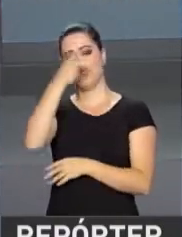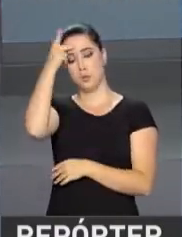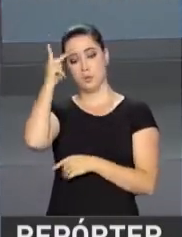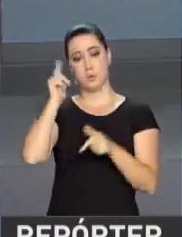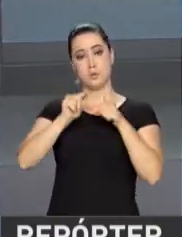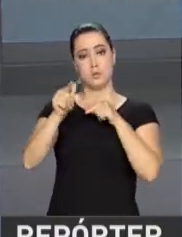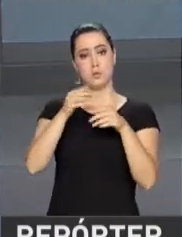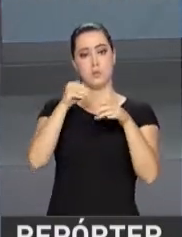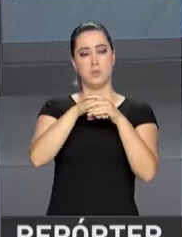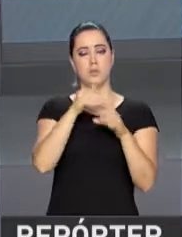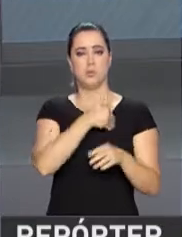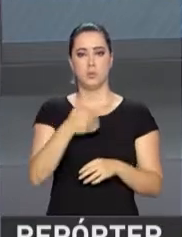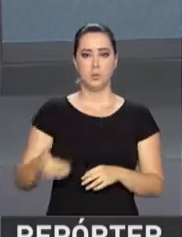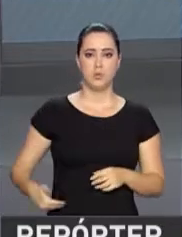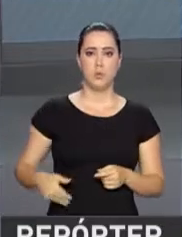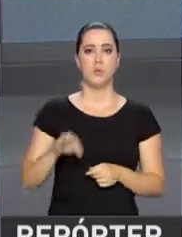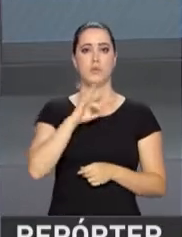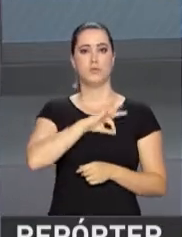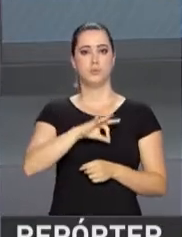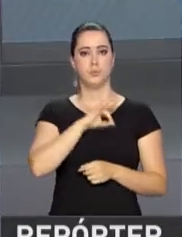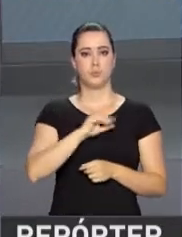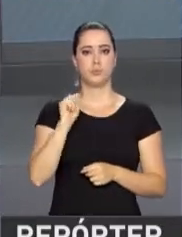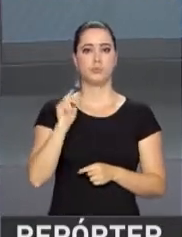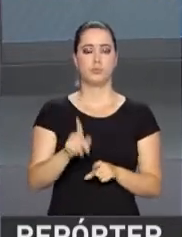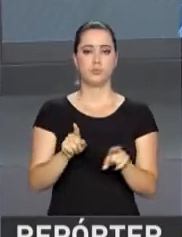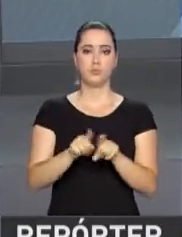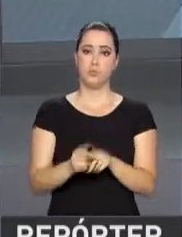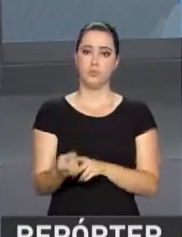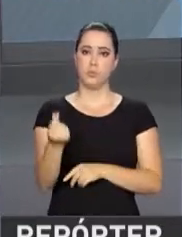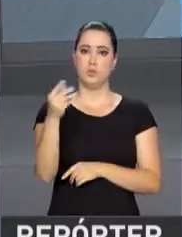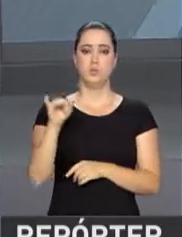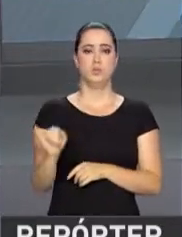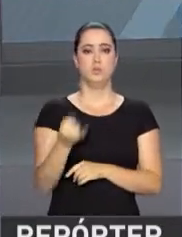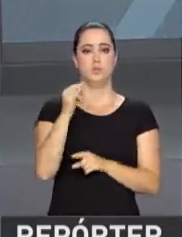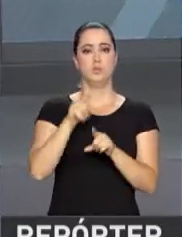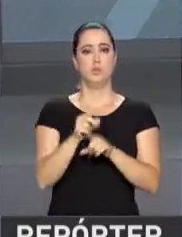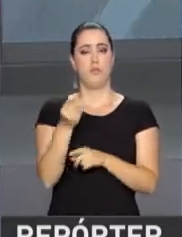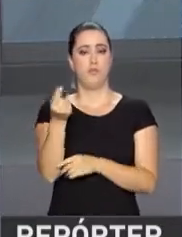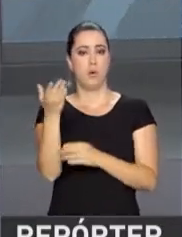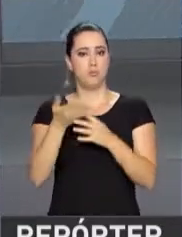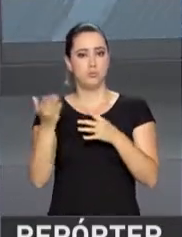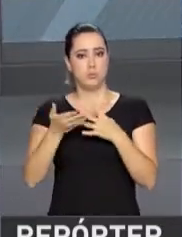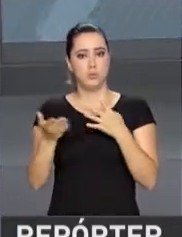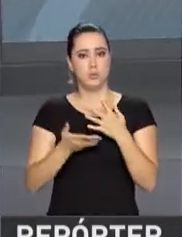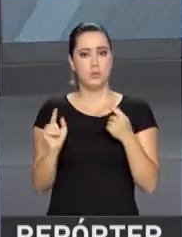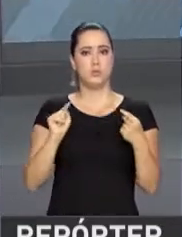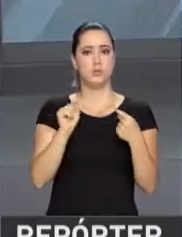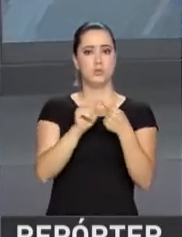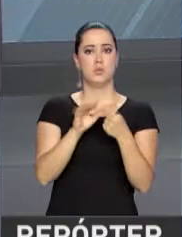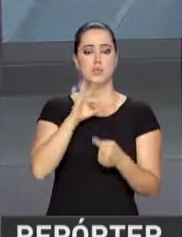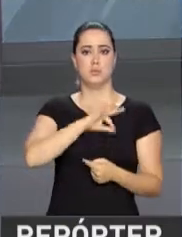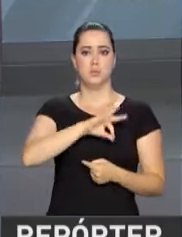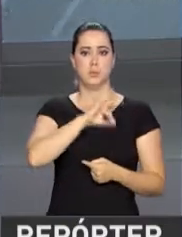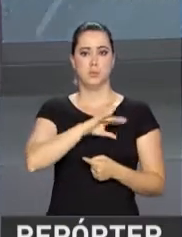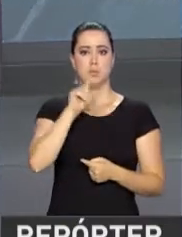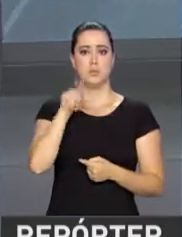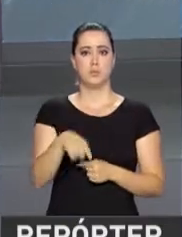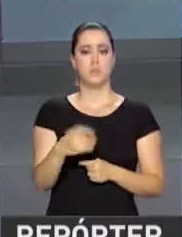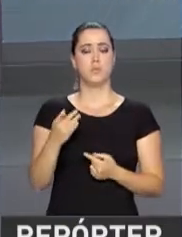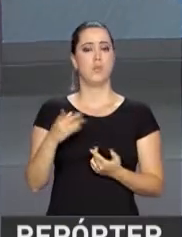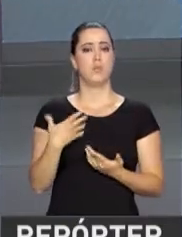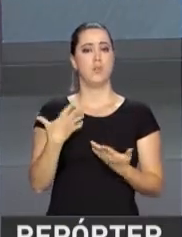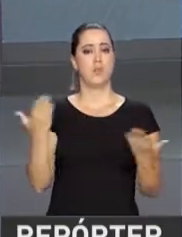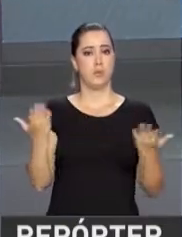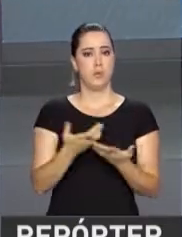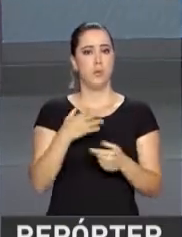aposentados e pensionistas esse tipo de empréstimo que tem parcelas descontadas diretamente na folha de pagamento é uma das